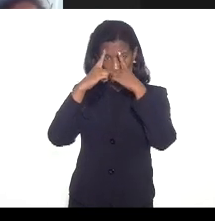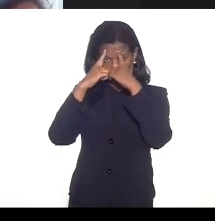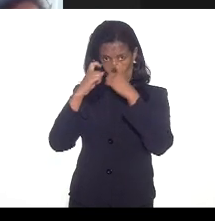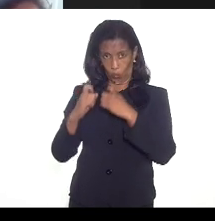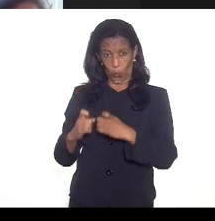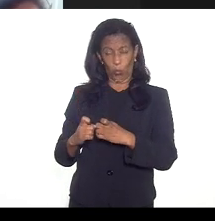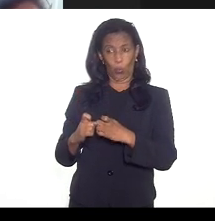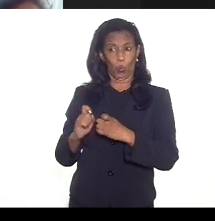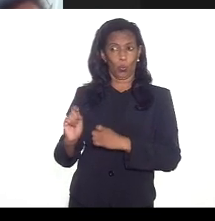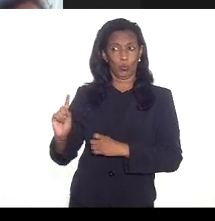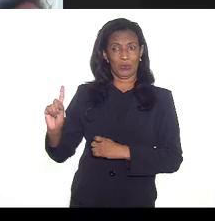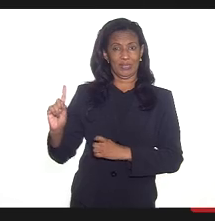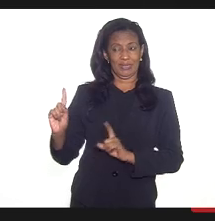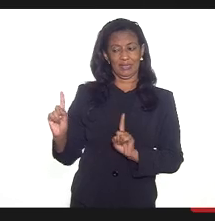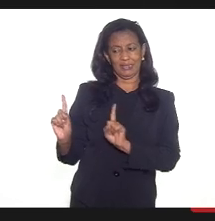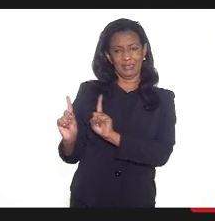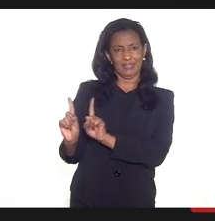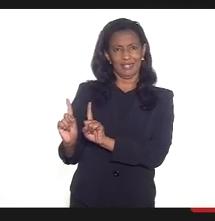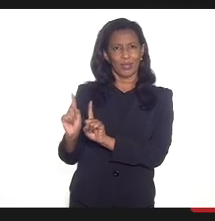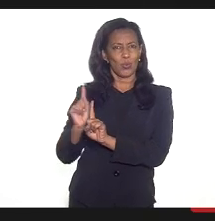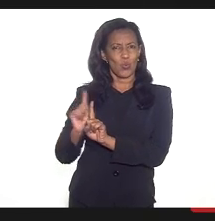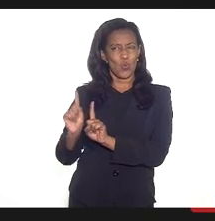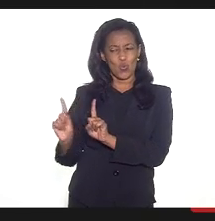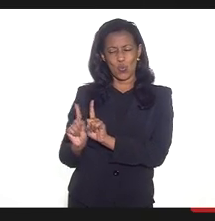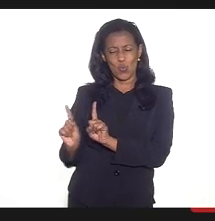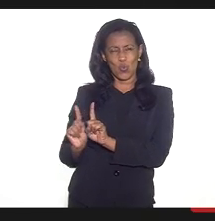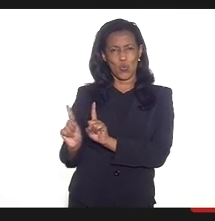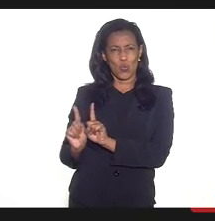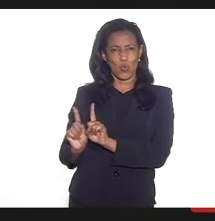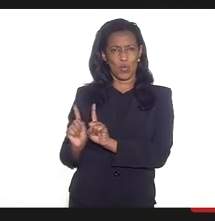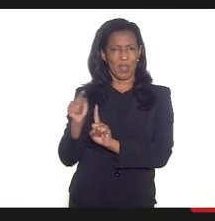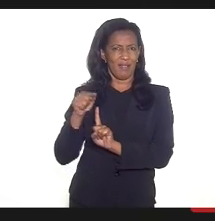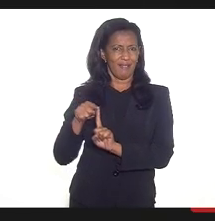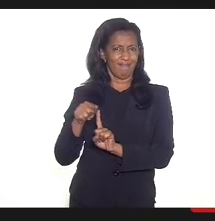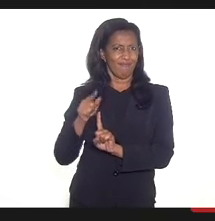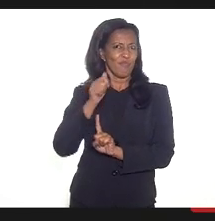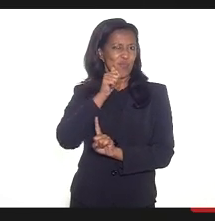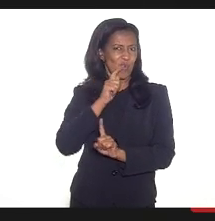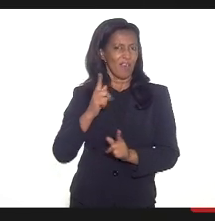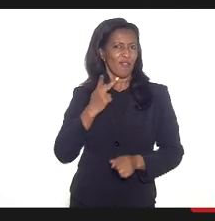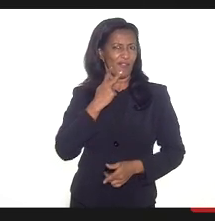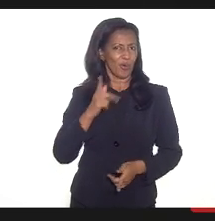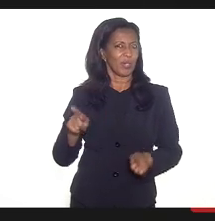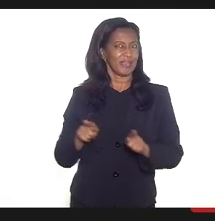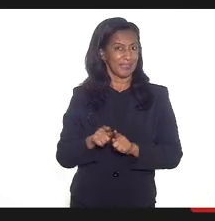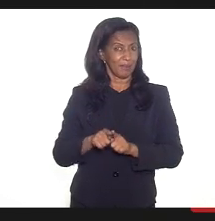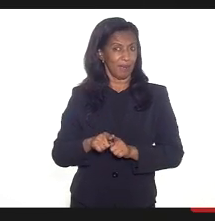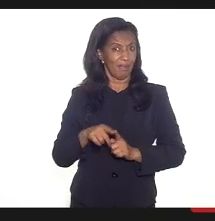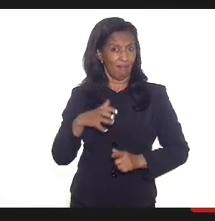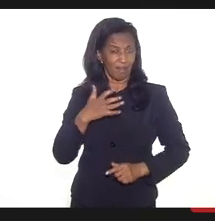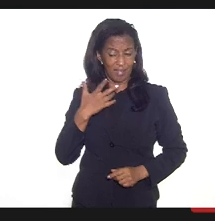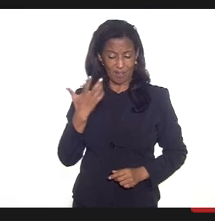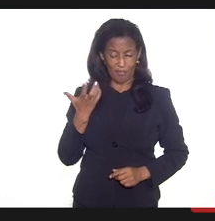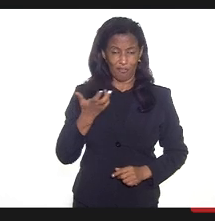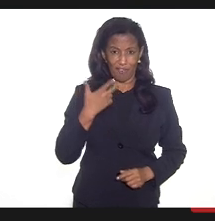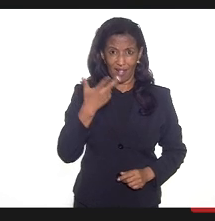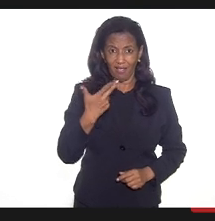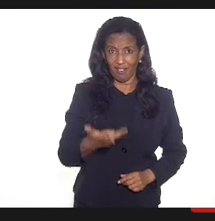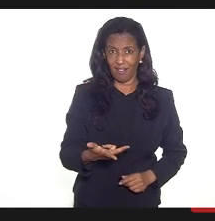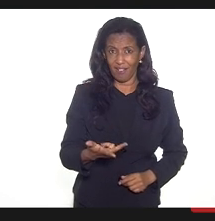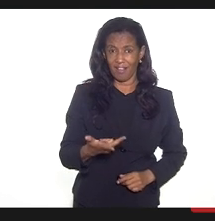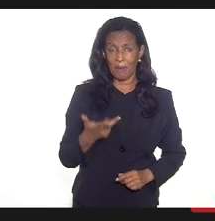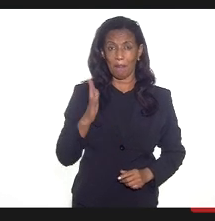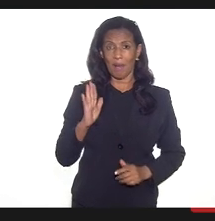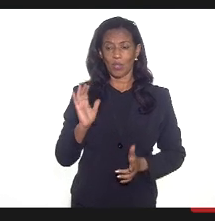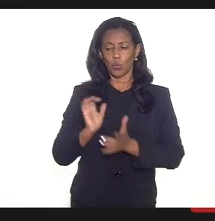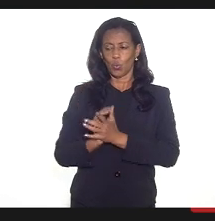lá, né, do lado, e a Solange também trouxe essa questão, que ela queria falar, né, e estava o